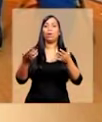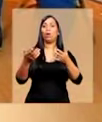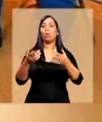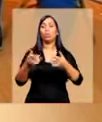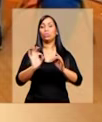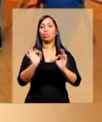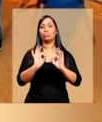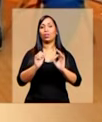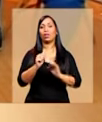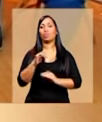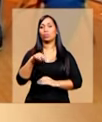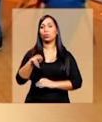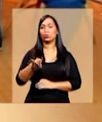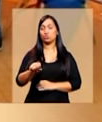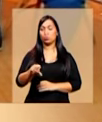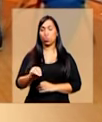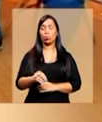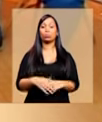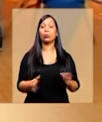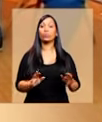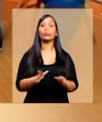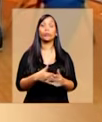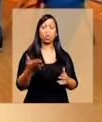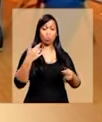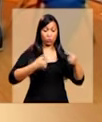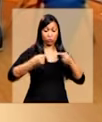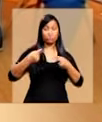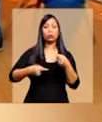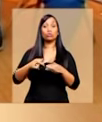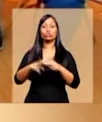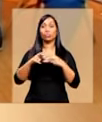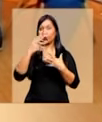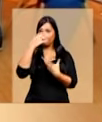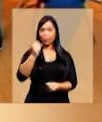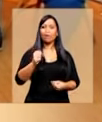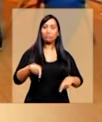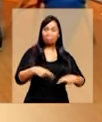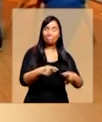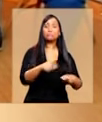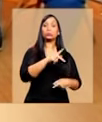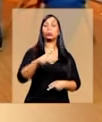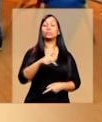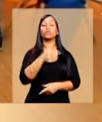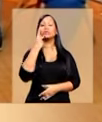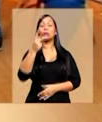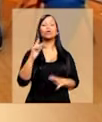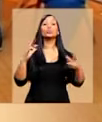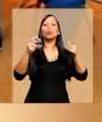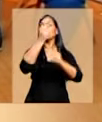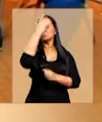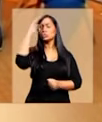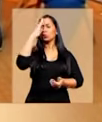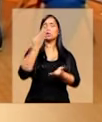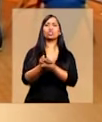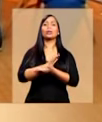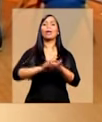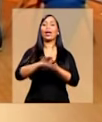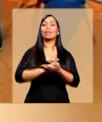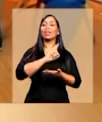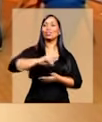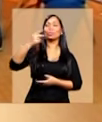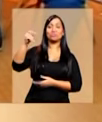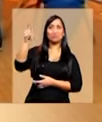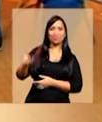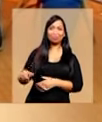Um culto ao ateísmo, não faz o menor sentido. Eu vi numa discussão sobre fé, uma provocação de um professor falando que todo mundo é ateu